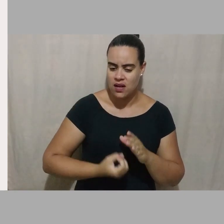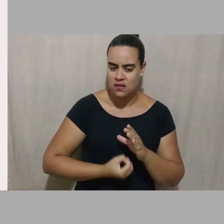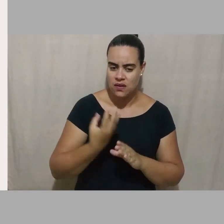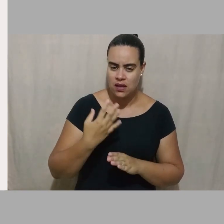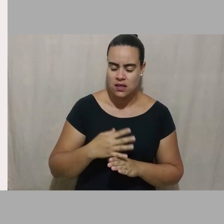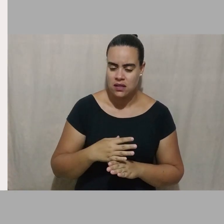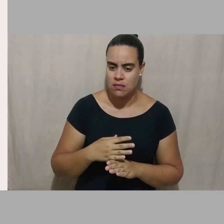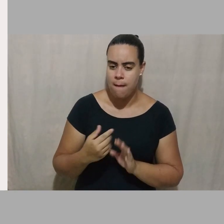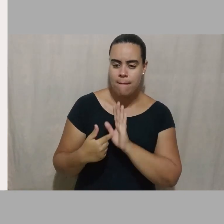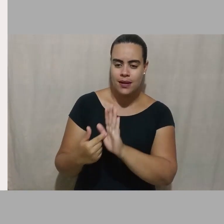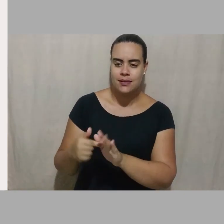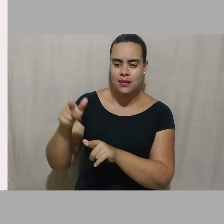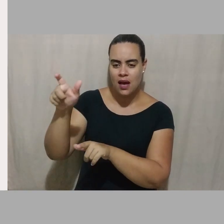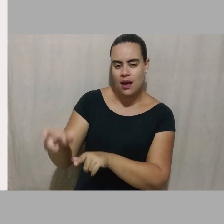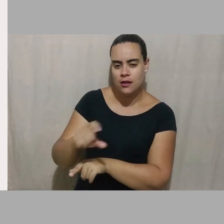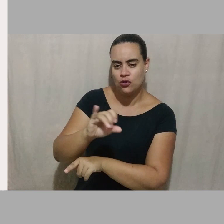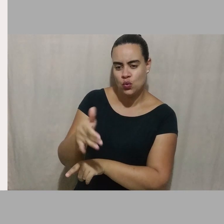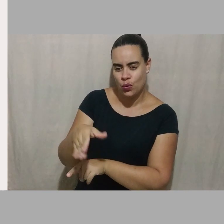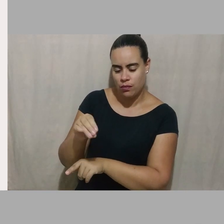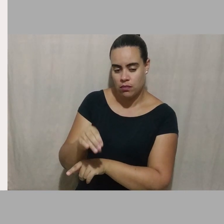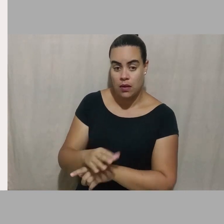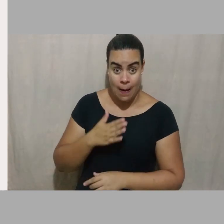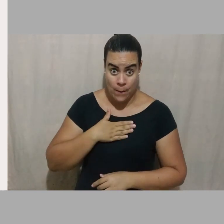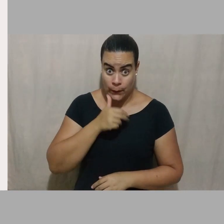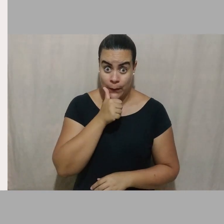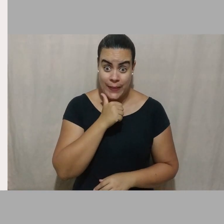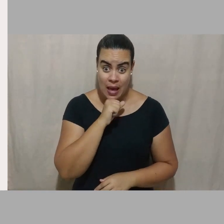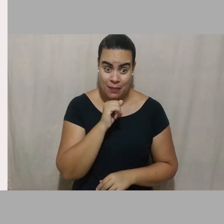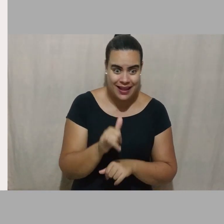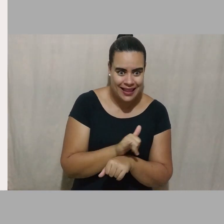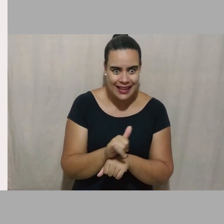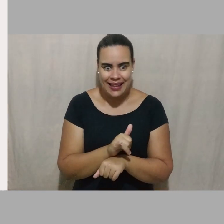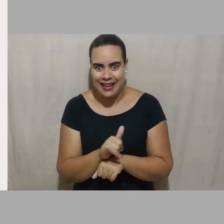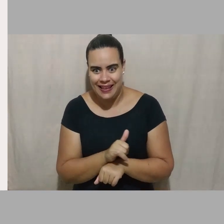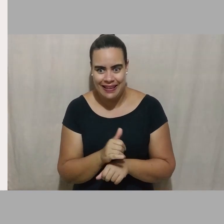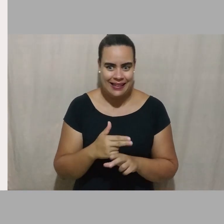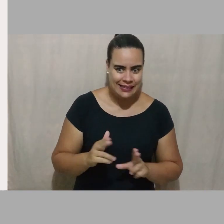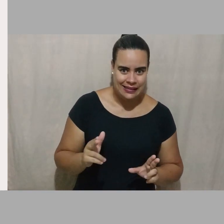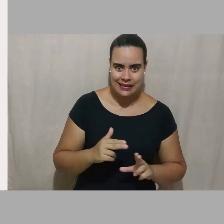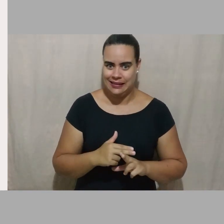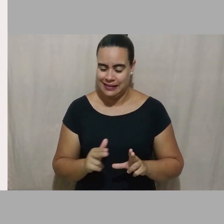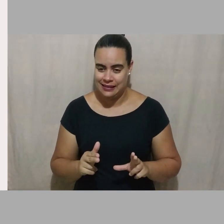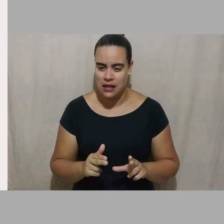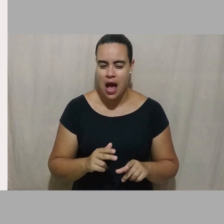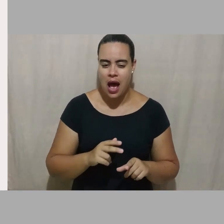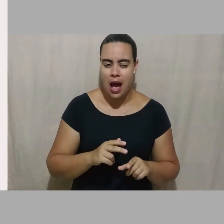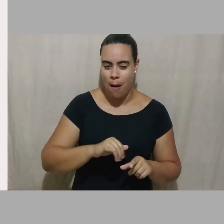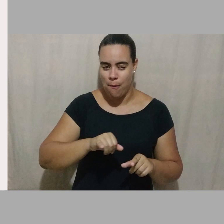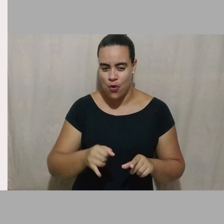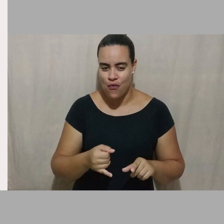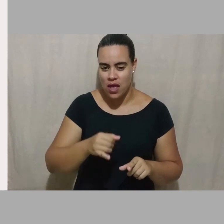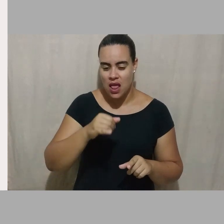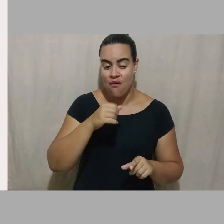para me apresentar para o João. A minha mãe, no papel de malabarista social, se esforçava para desviar o assunto, aproveitando também a dificuldade